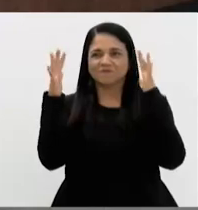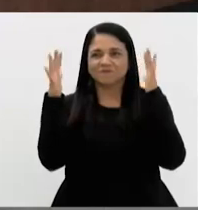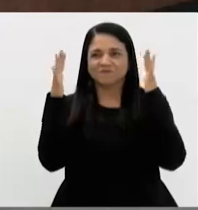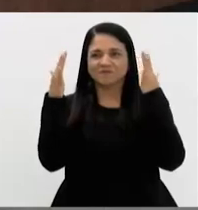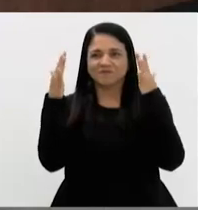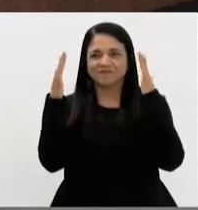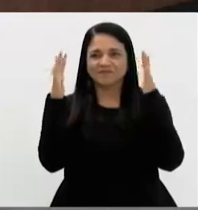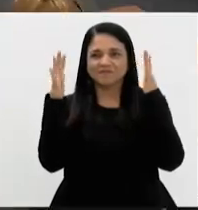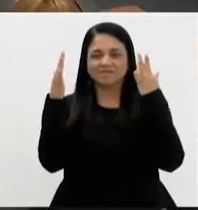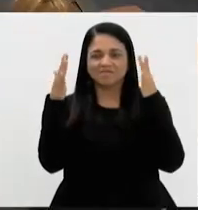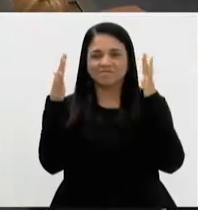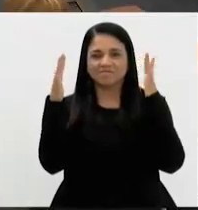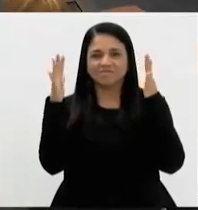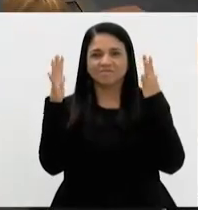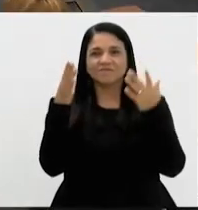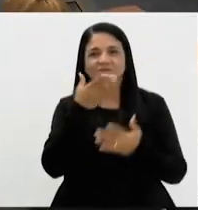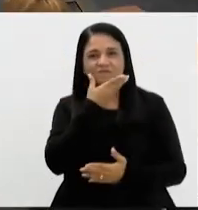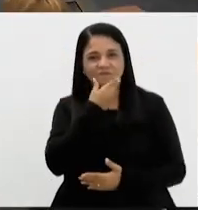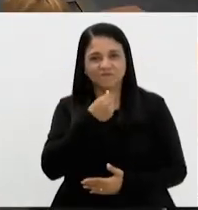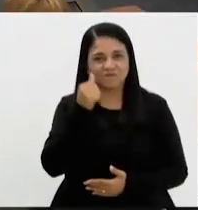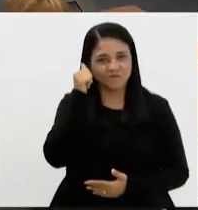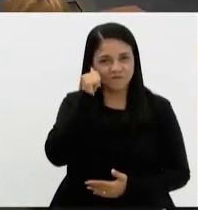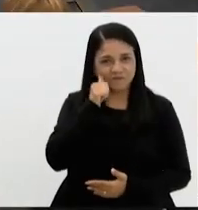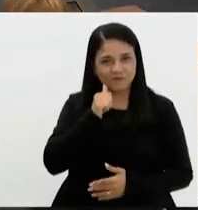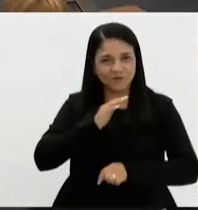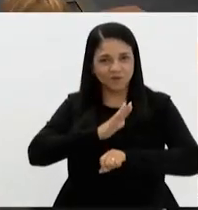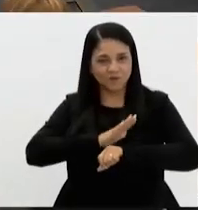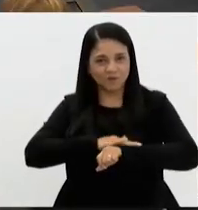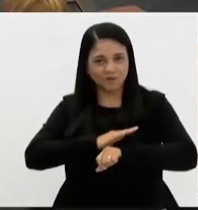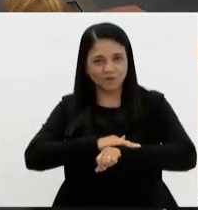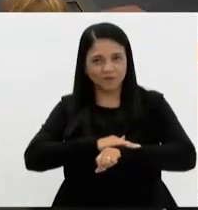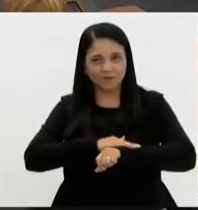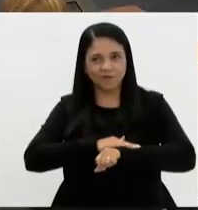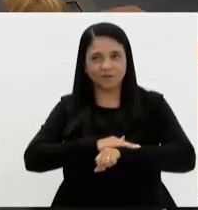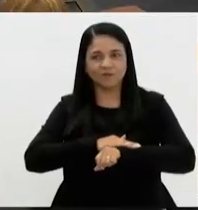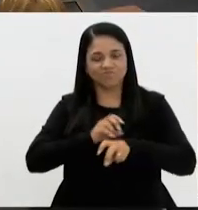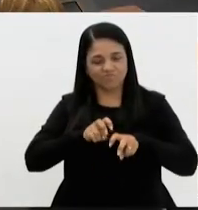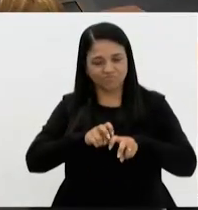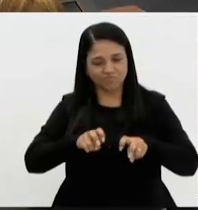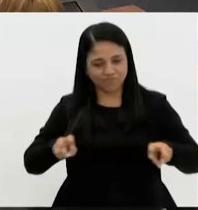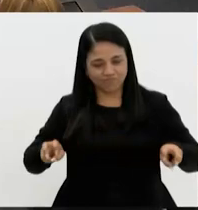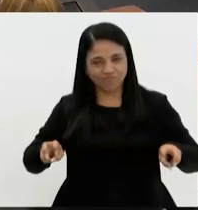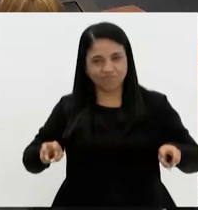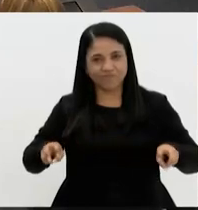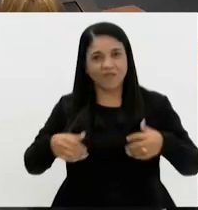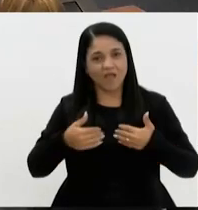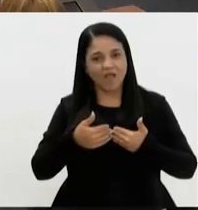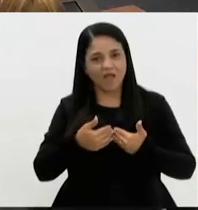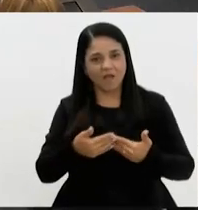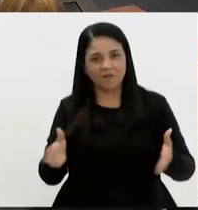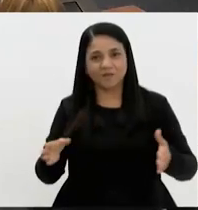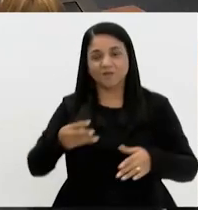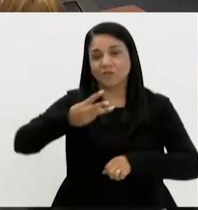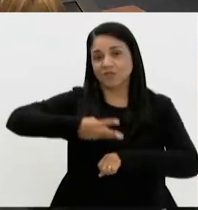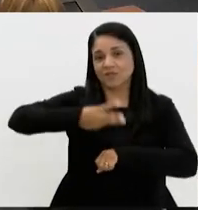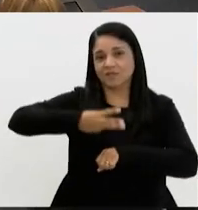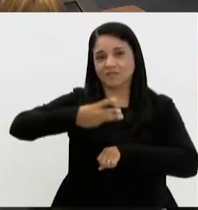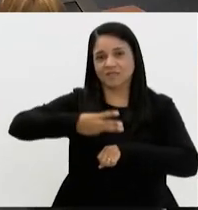Obrigado senhoras e senhores neste momento será desfeito o dispositivo e daremos abertura ao terceiro